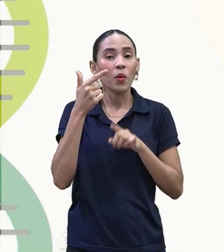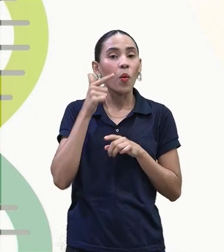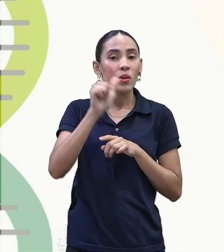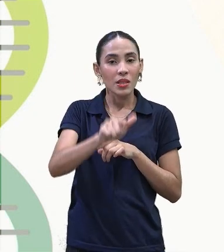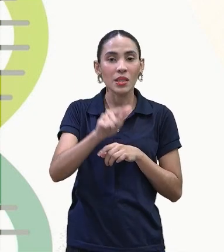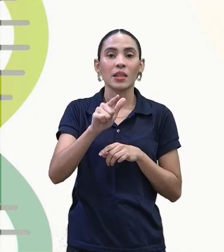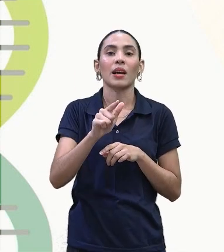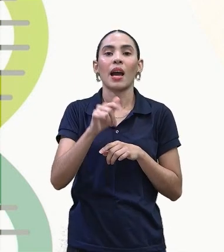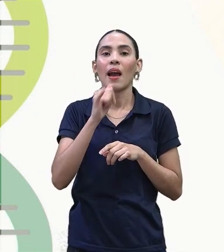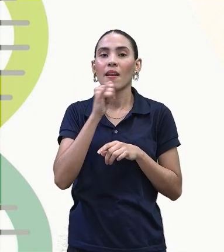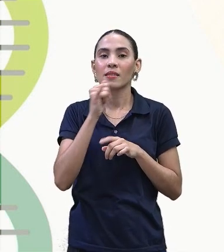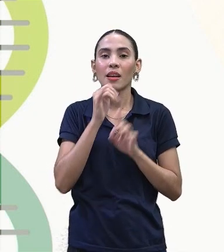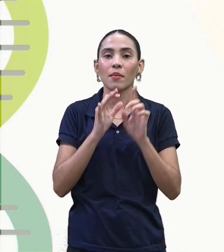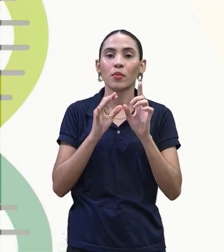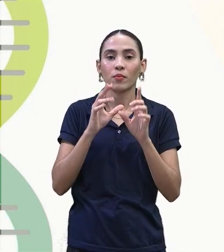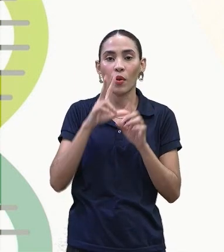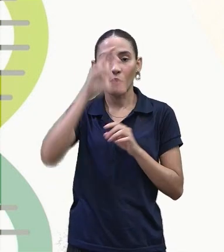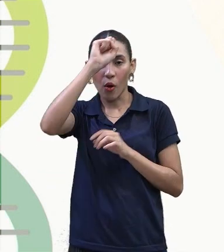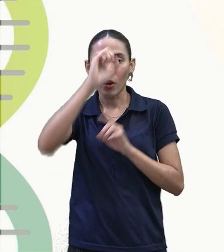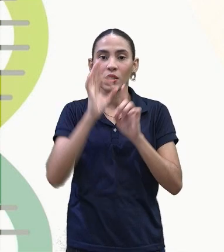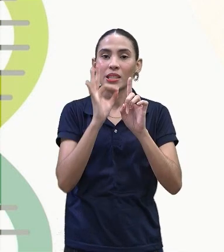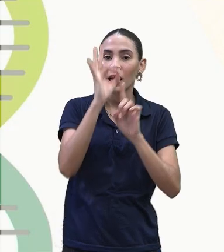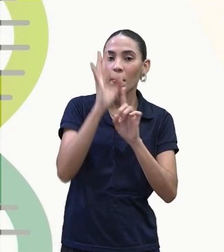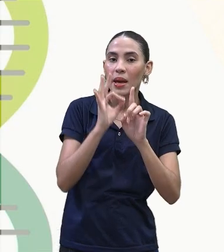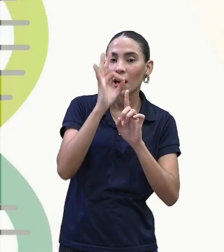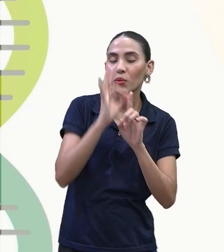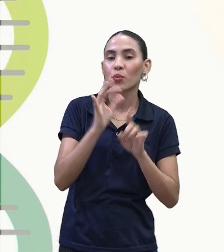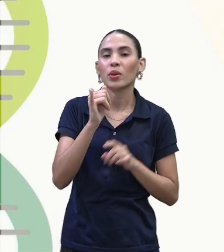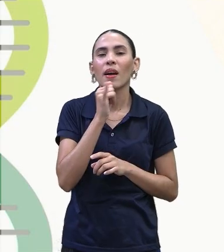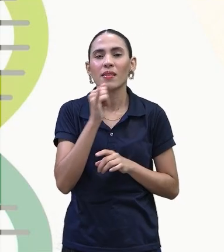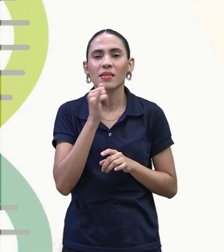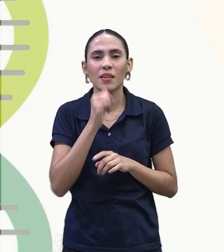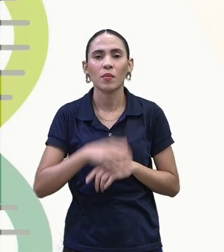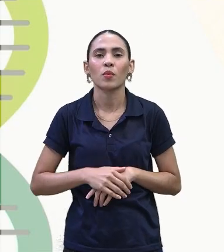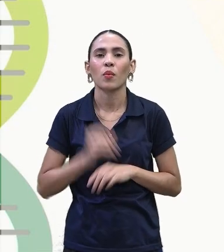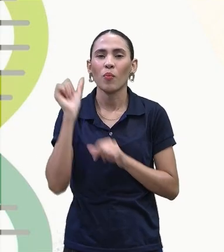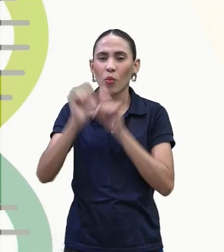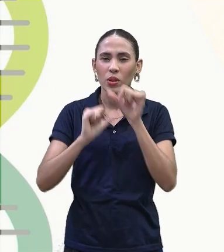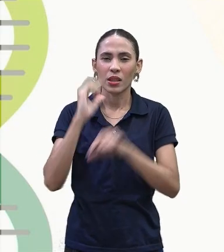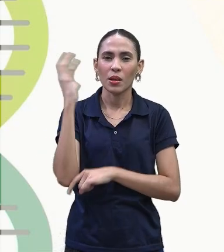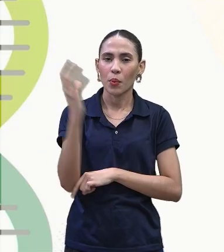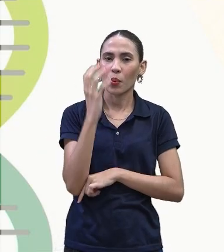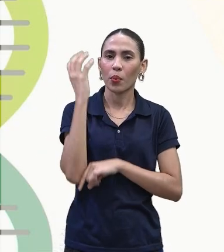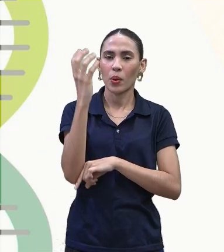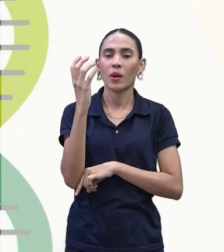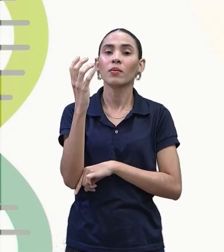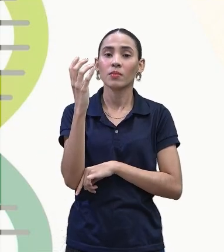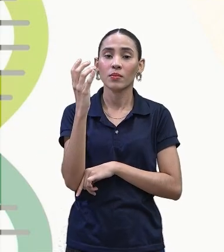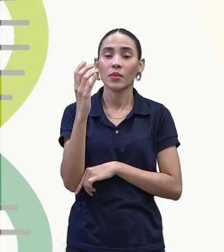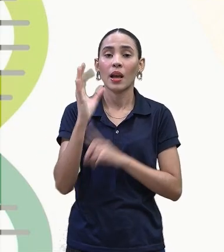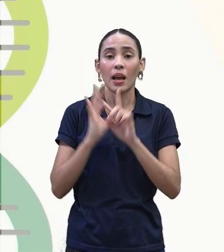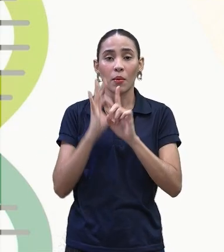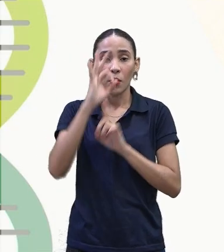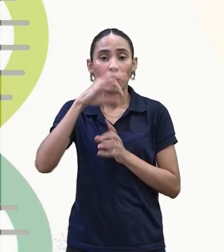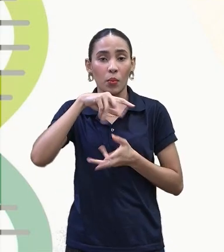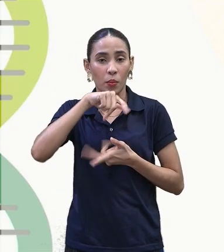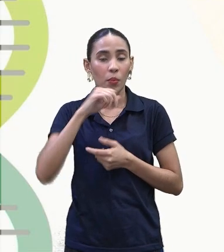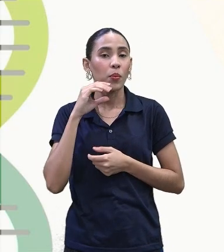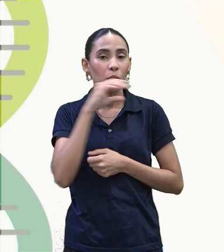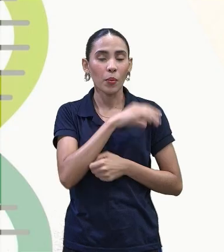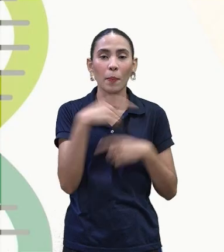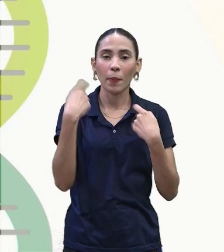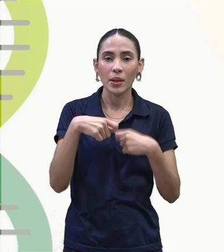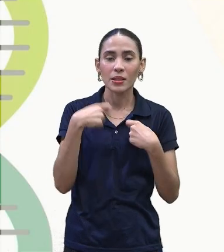resistir variações de temperatura. Quando a gente vê essas grandes, né, alterações que a gente vê ocasionadas pelo aquecimento global, a gente tem